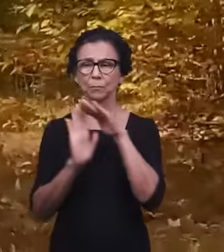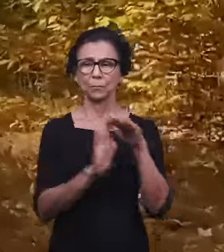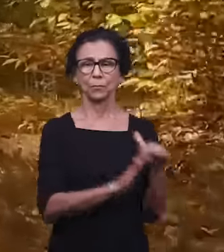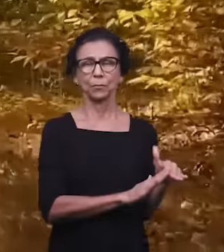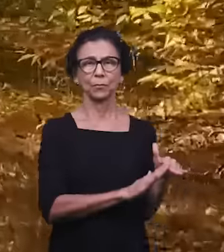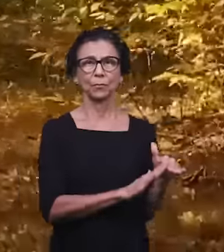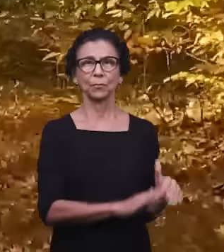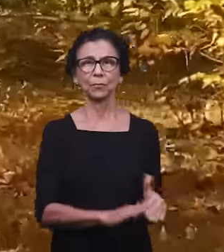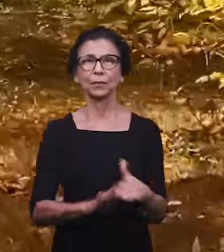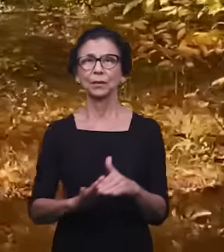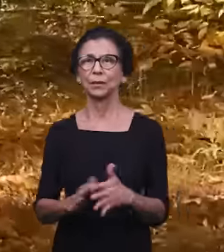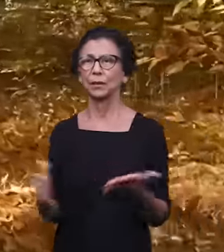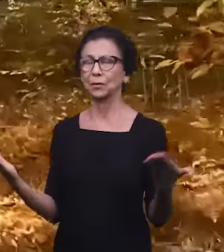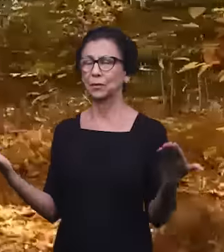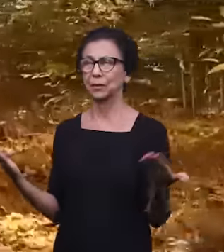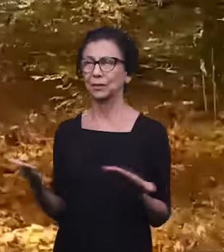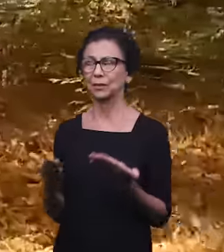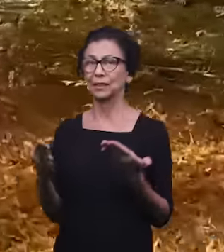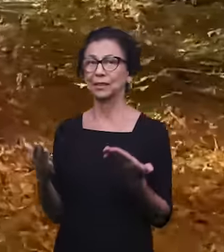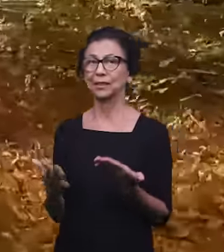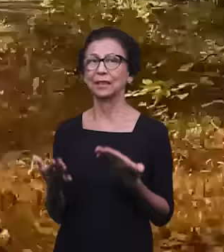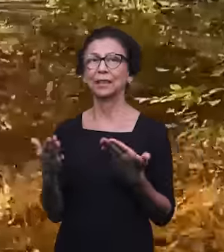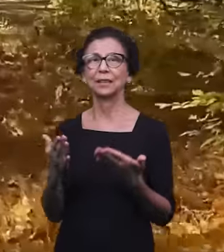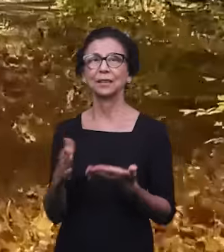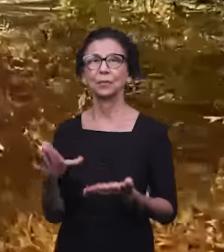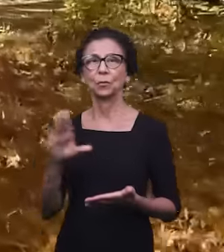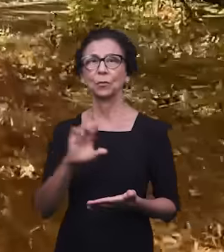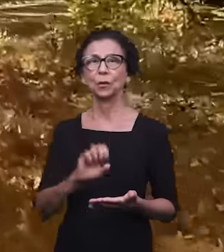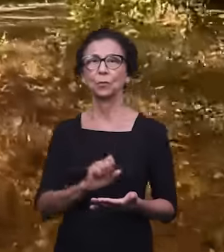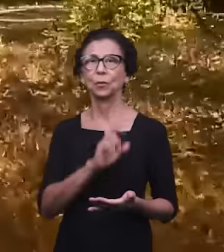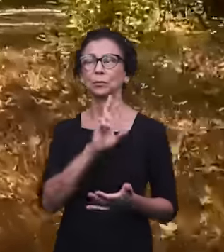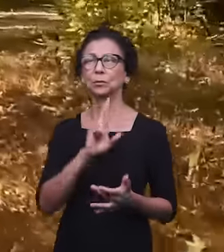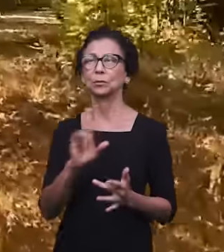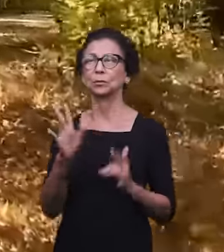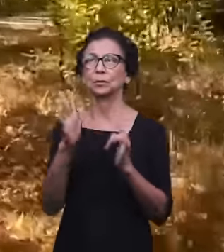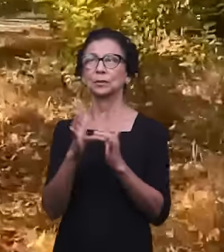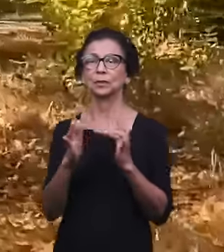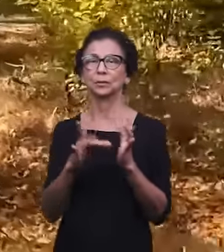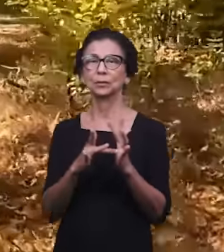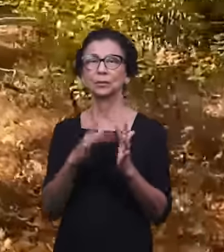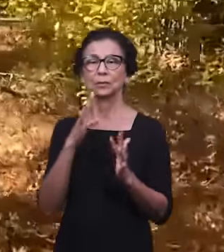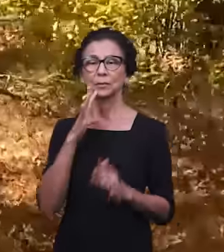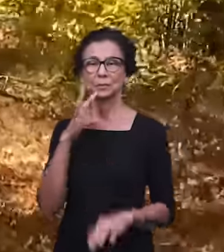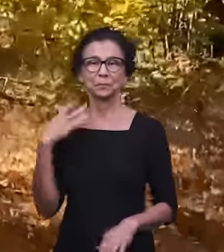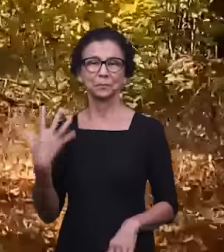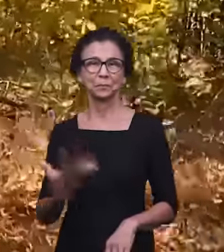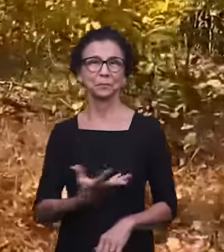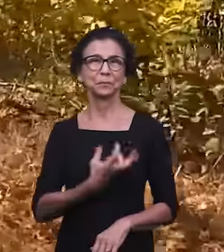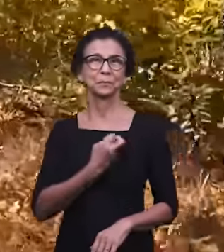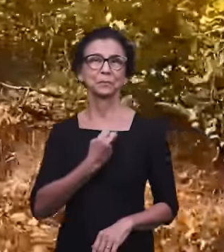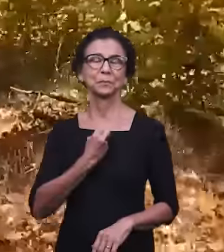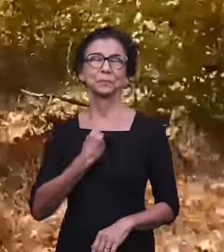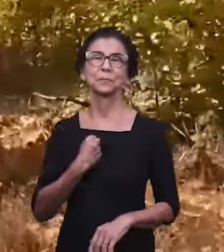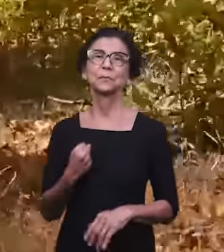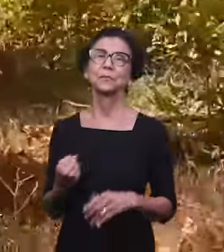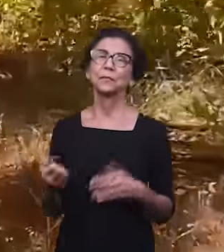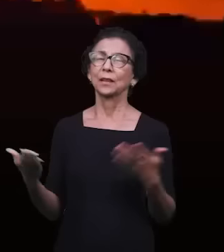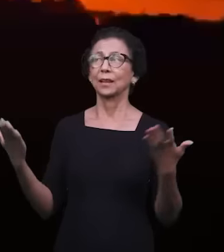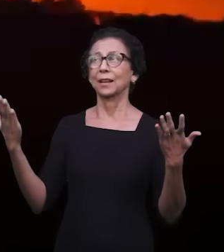Já tenho luz, a luz bendita do amor.